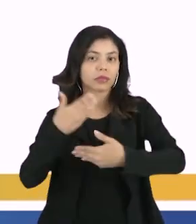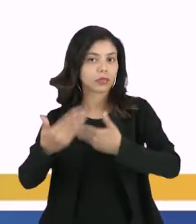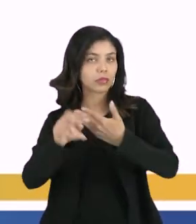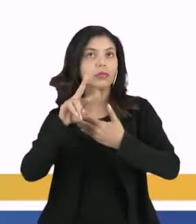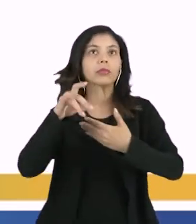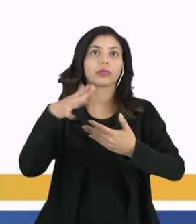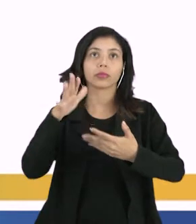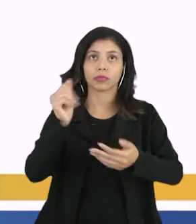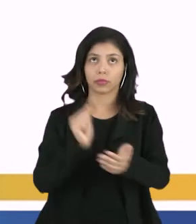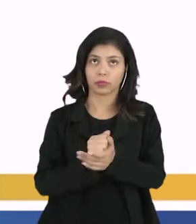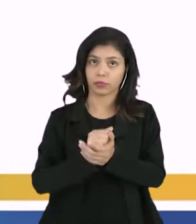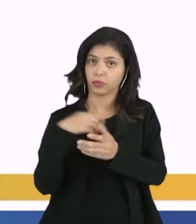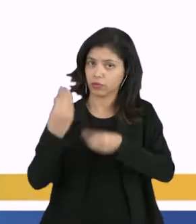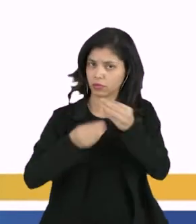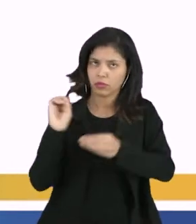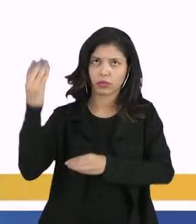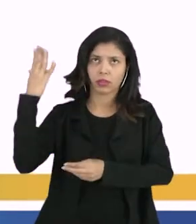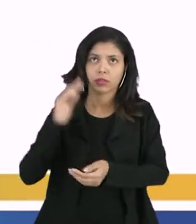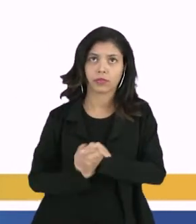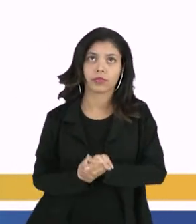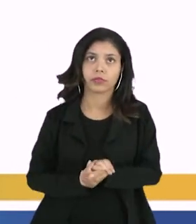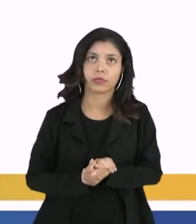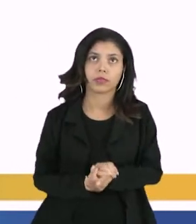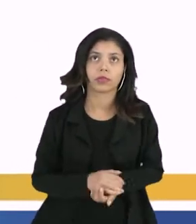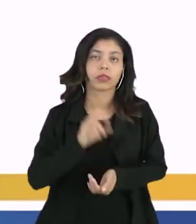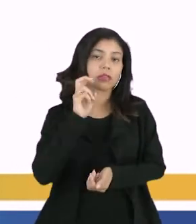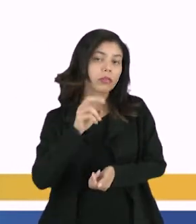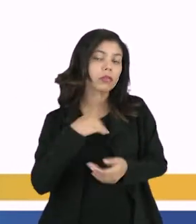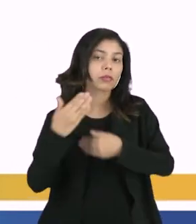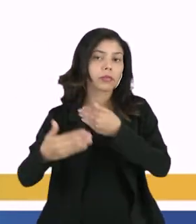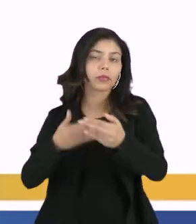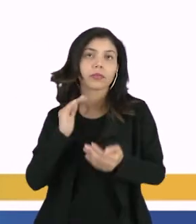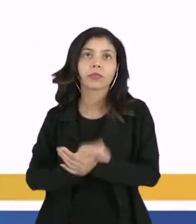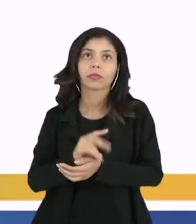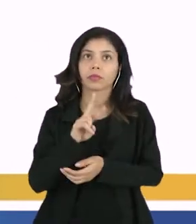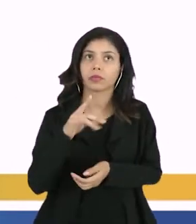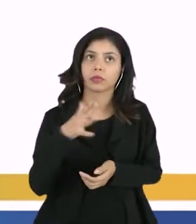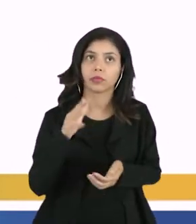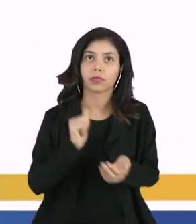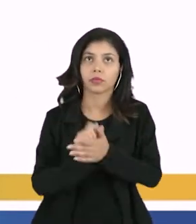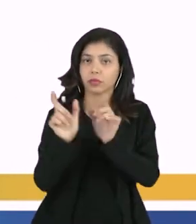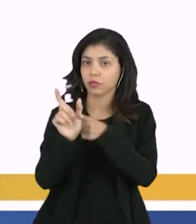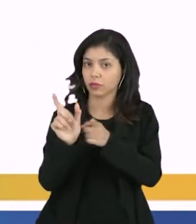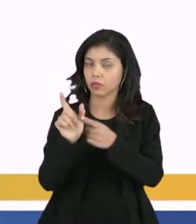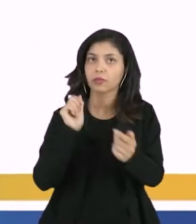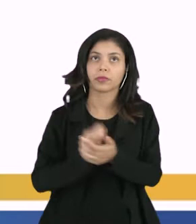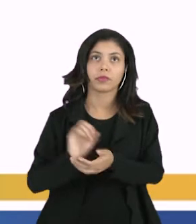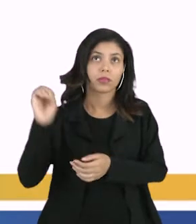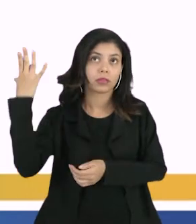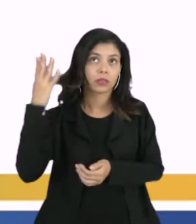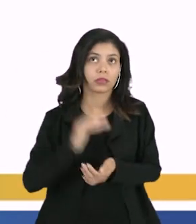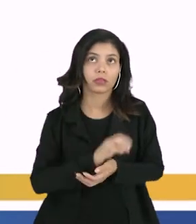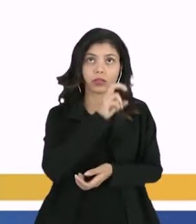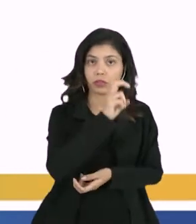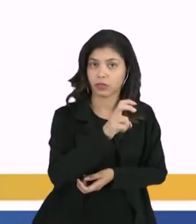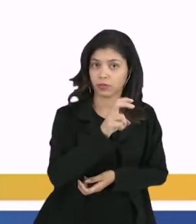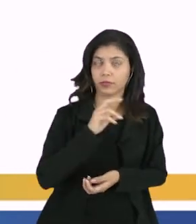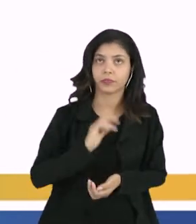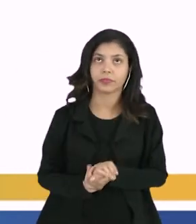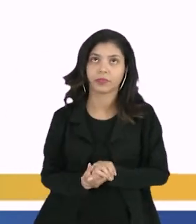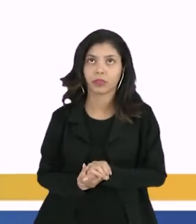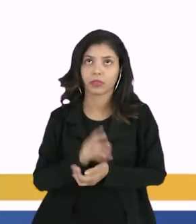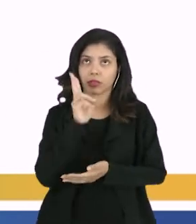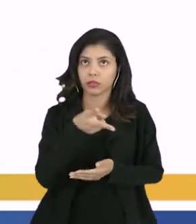Processos de derivação. Como ocorrem os processos de derivação? Os processos de derivação de palavras ocorrem de 5